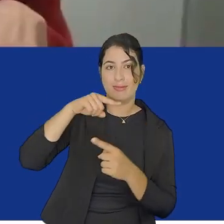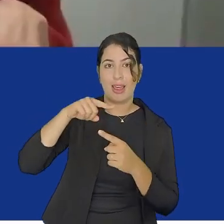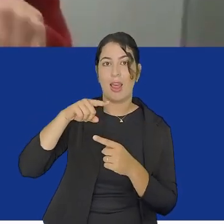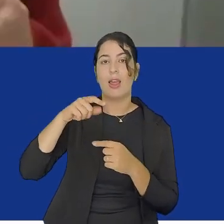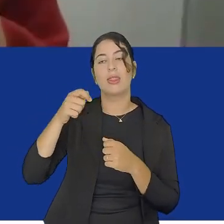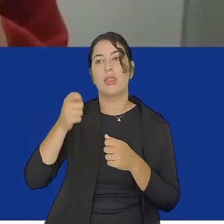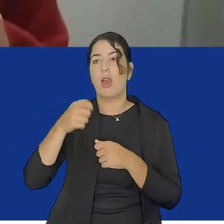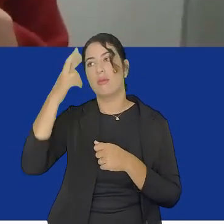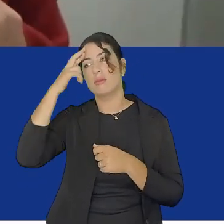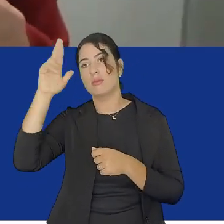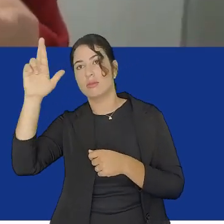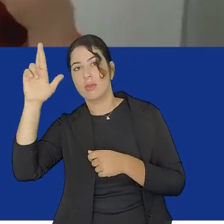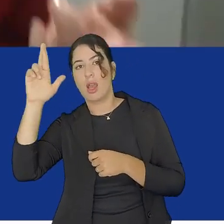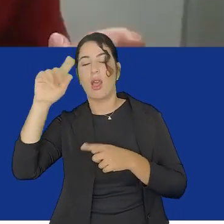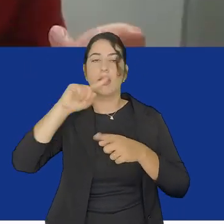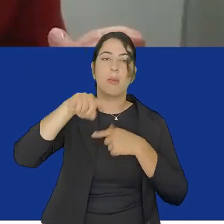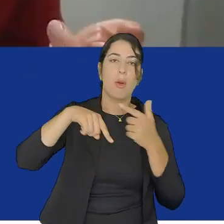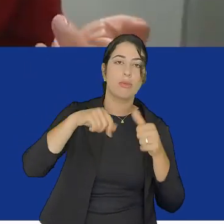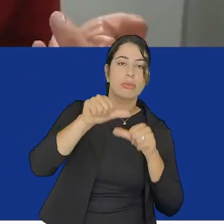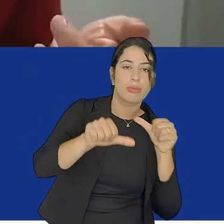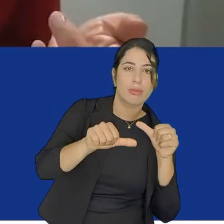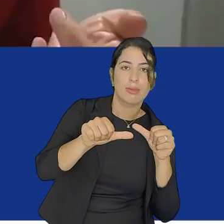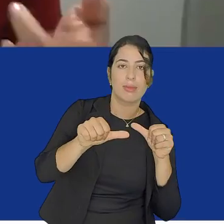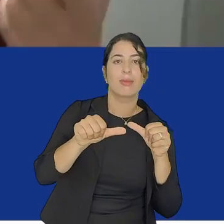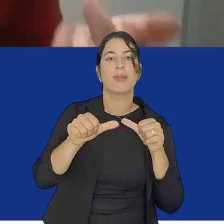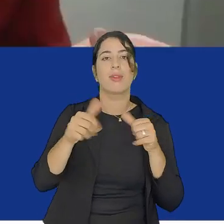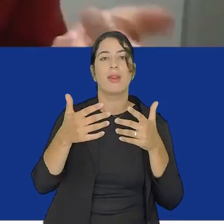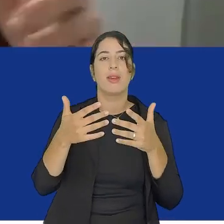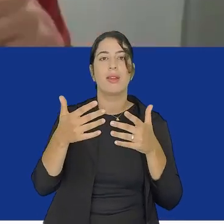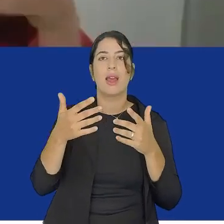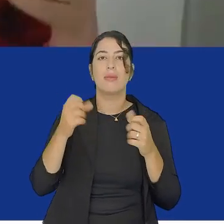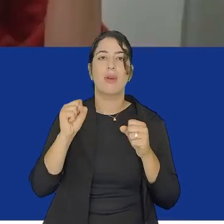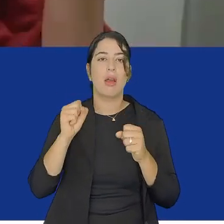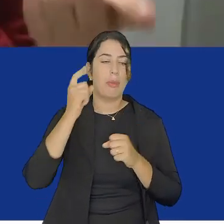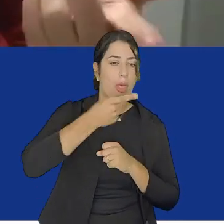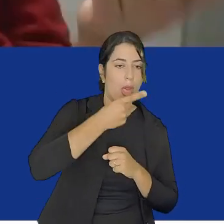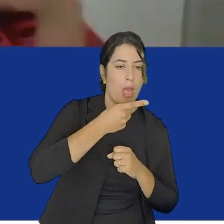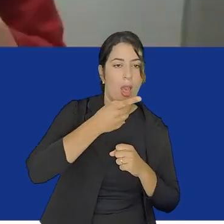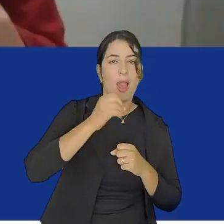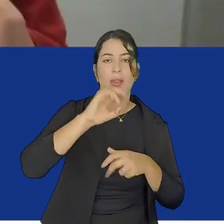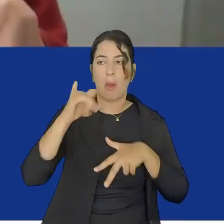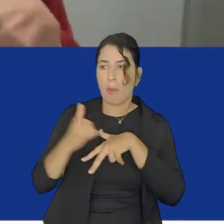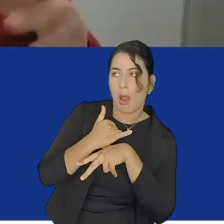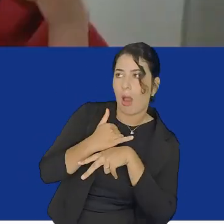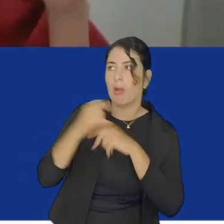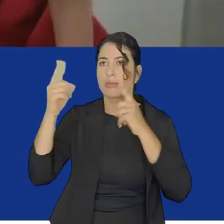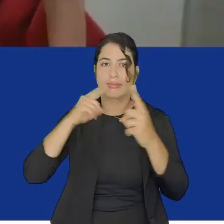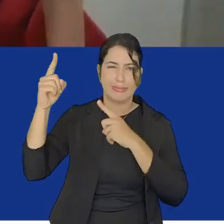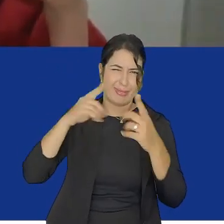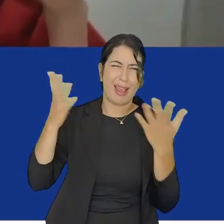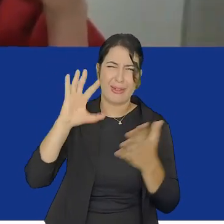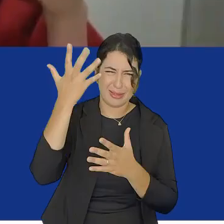pouco você não é, hoje você oprime, daqui a pouco você é o opressor, aí você está na vítima, mas você não está mais. Então, assim, a